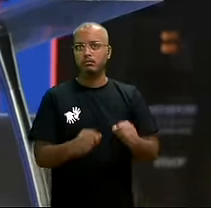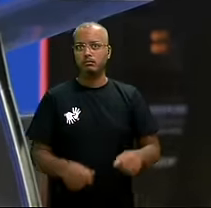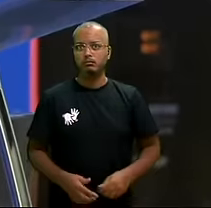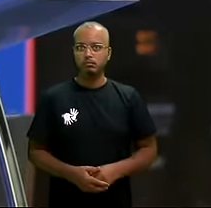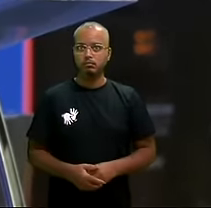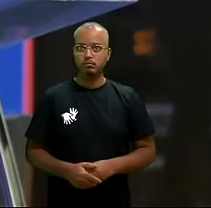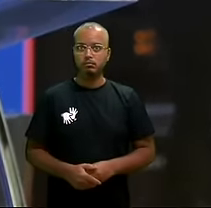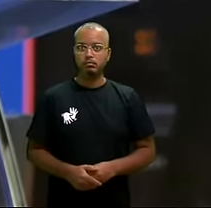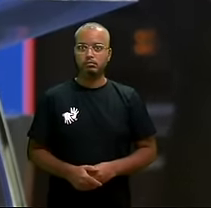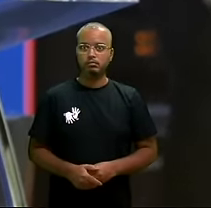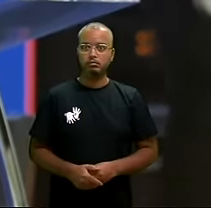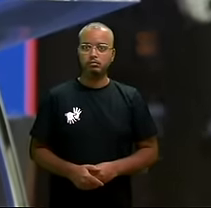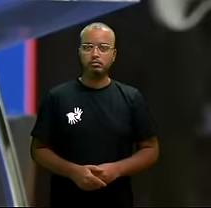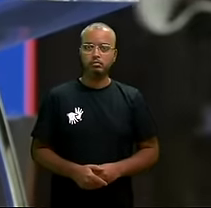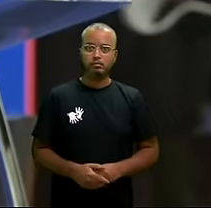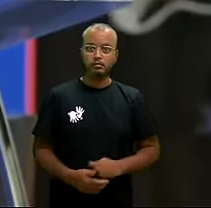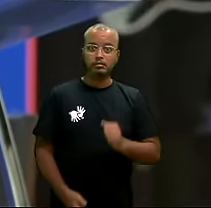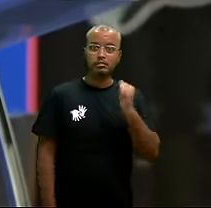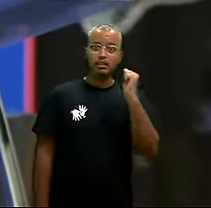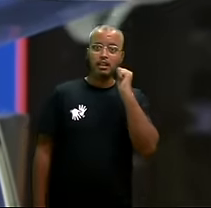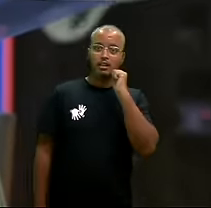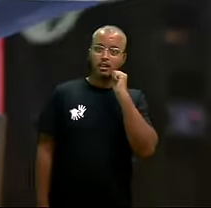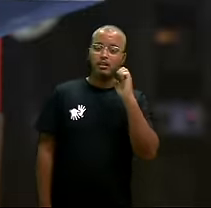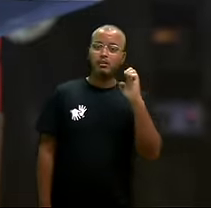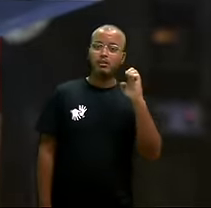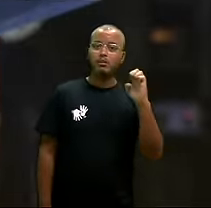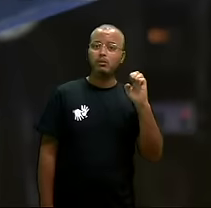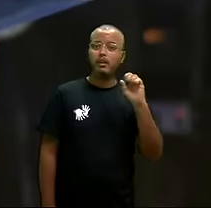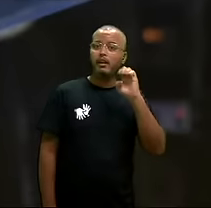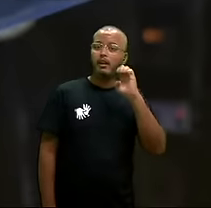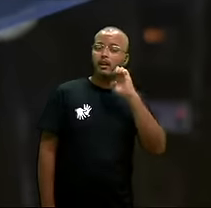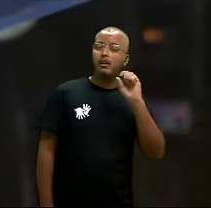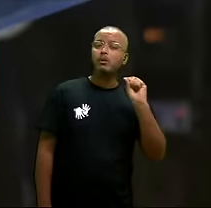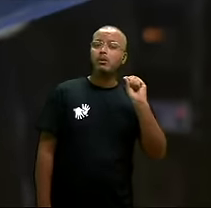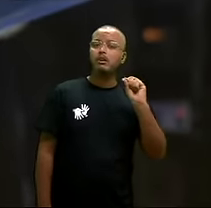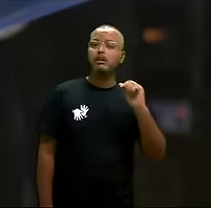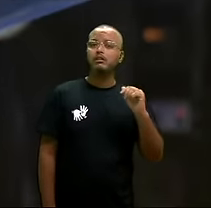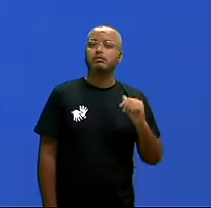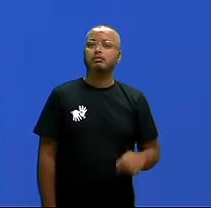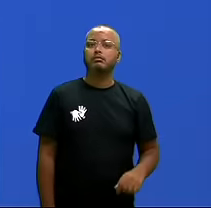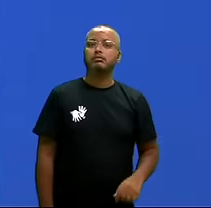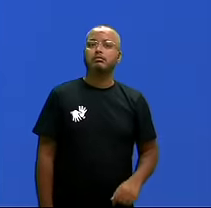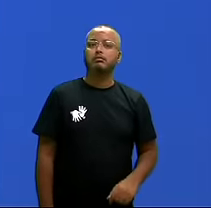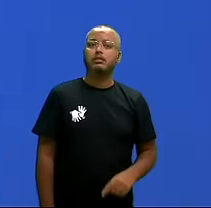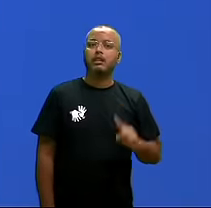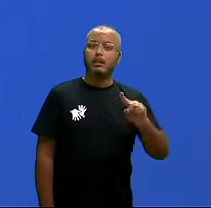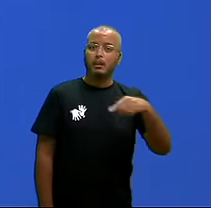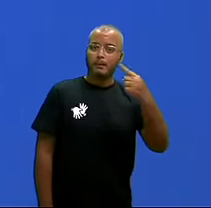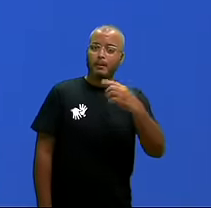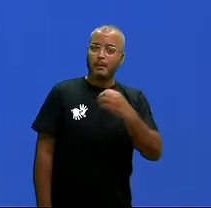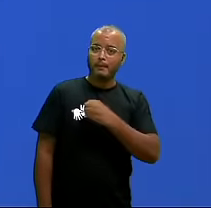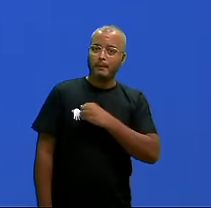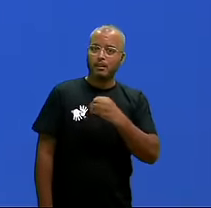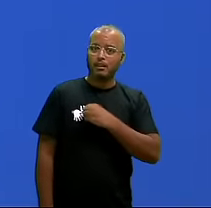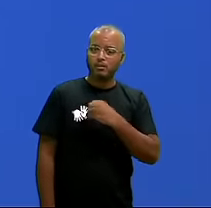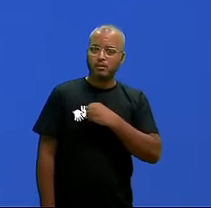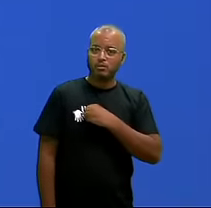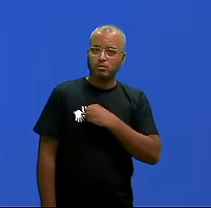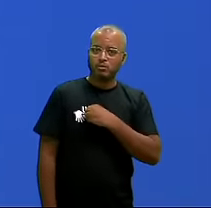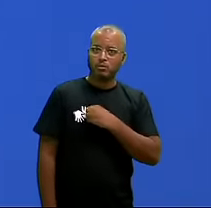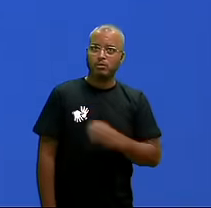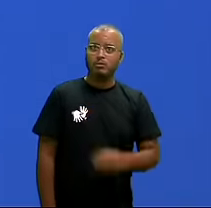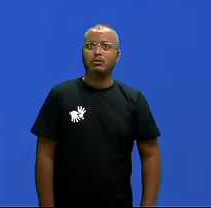Bíblia diz: Adão, Eva, crescei e multiplicar. Sabe o que Adão e Eva fizeram depois que caíram? A mesma coisa que fizeram antes de